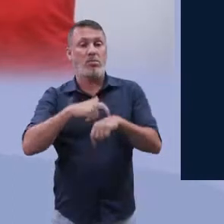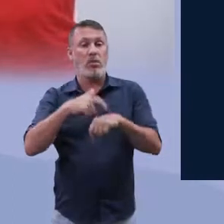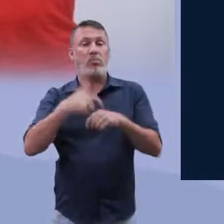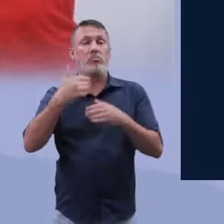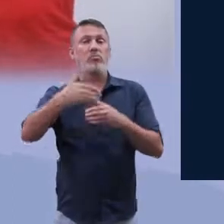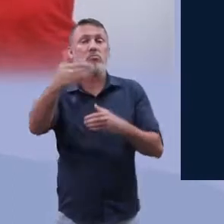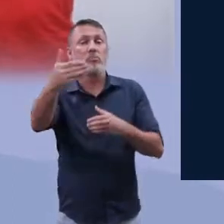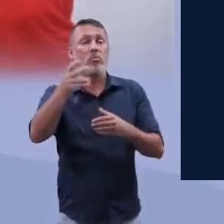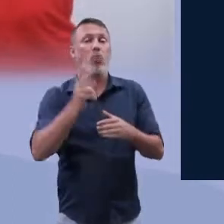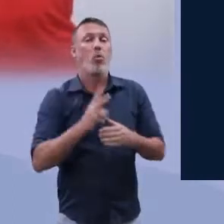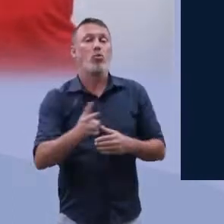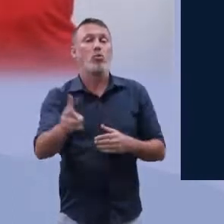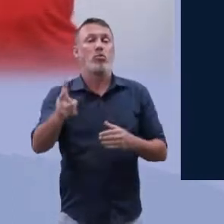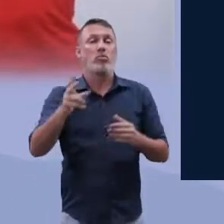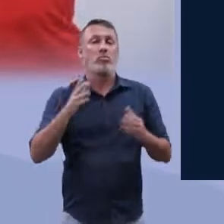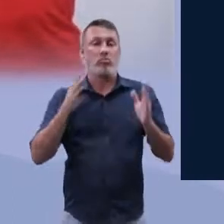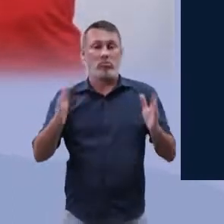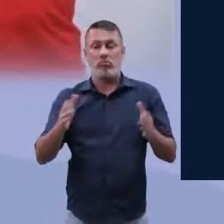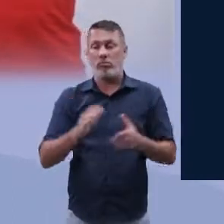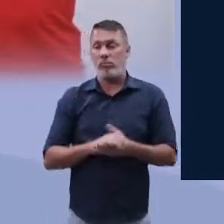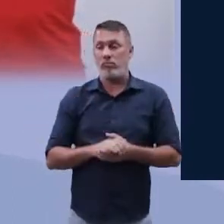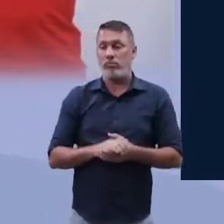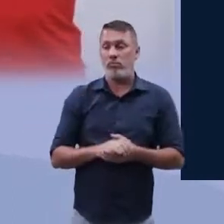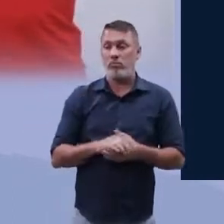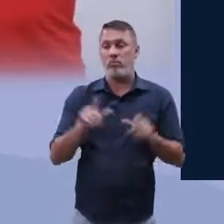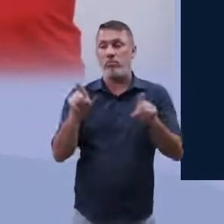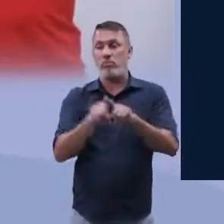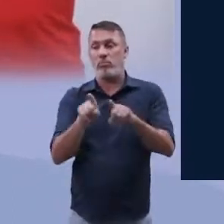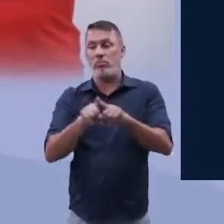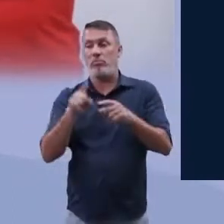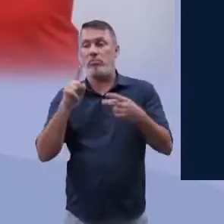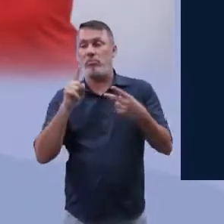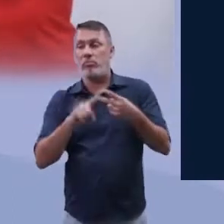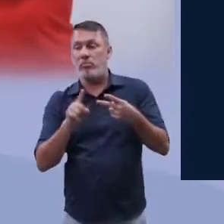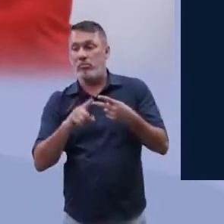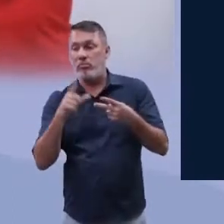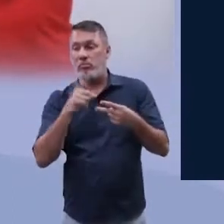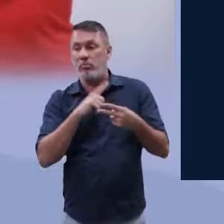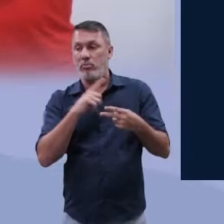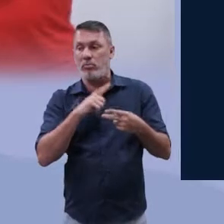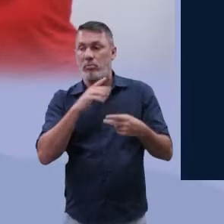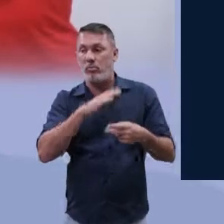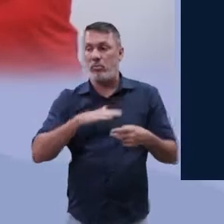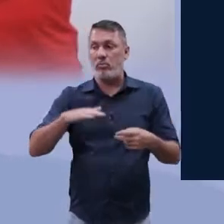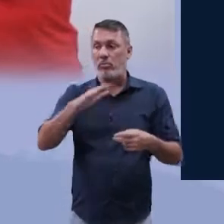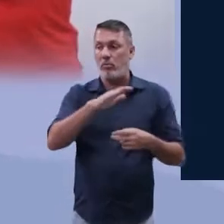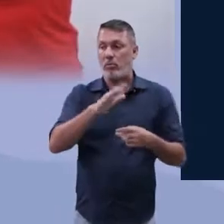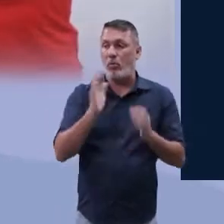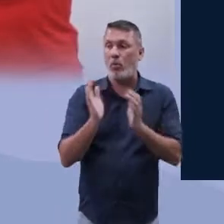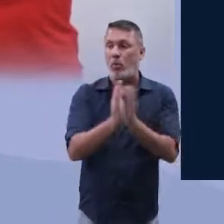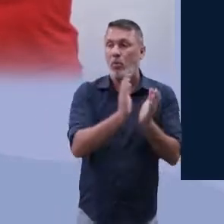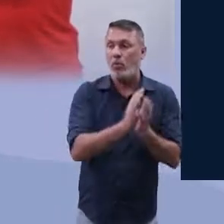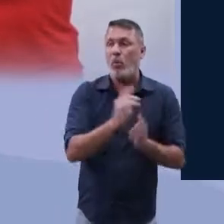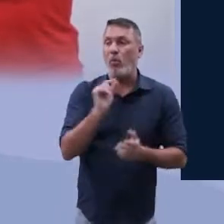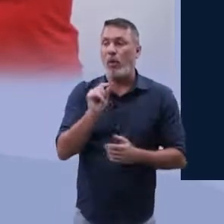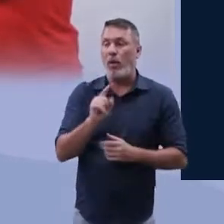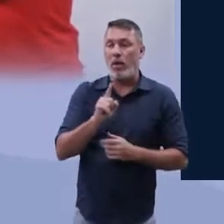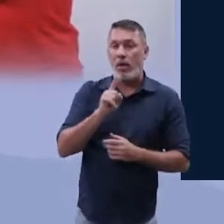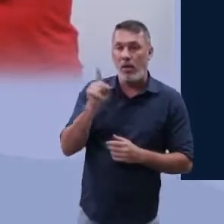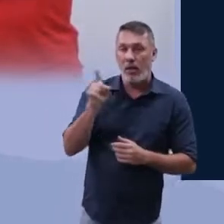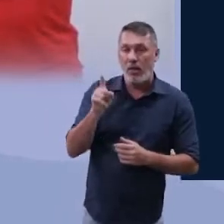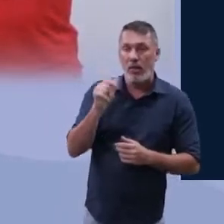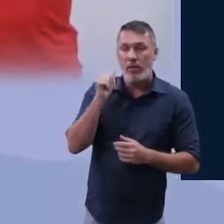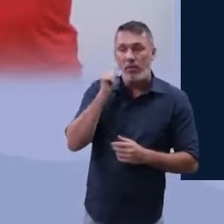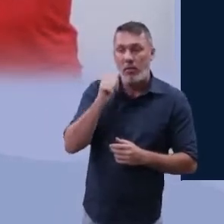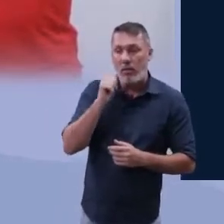ter um tempo contínuo daquela ação. Ou pode ser com going to. She's going to be reading her book tomorrow. Então